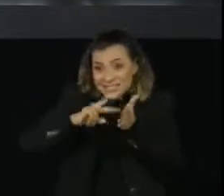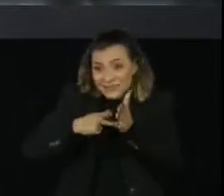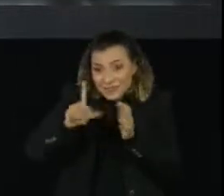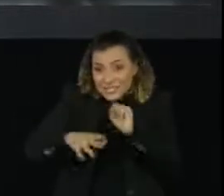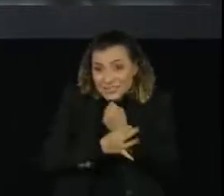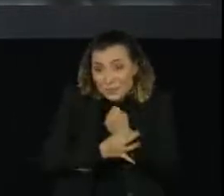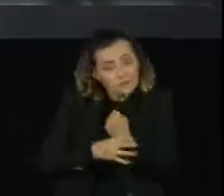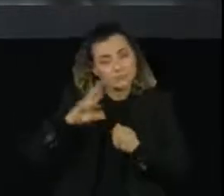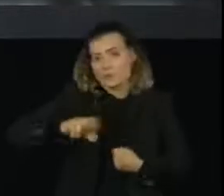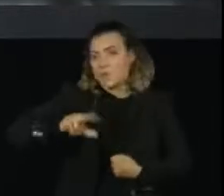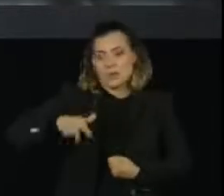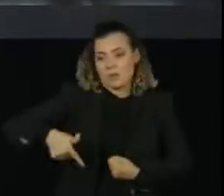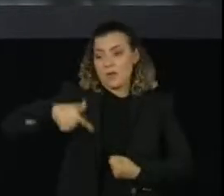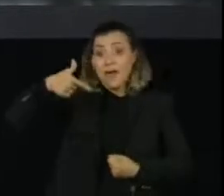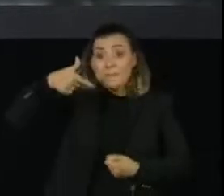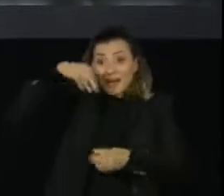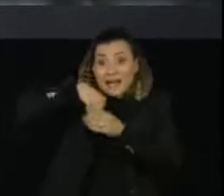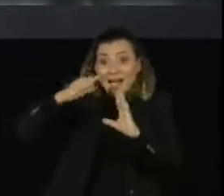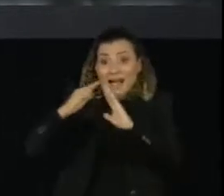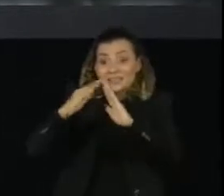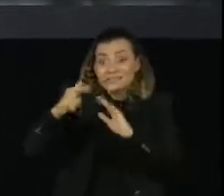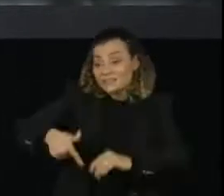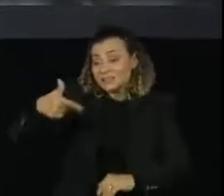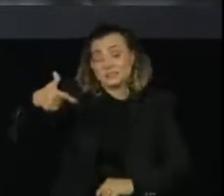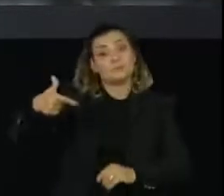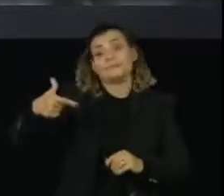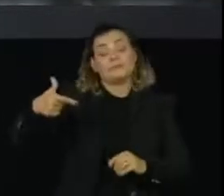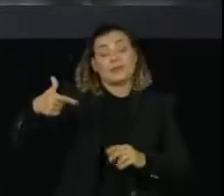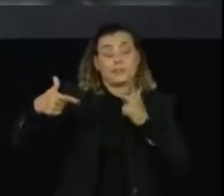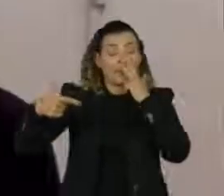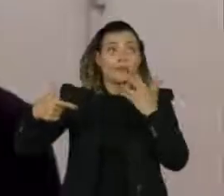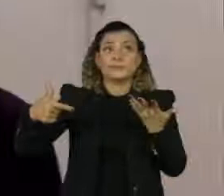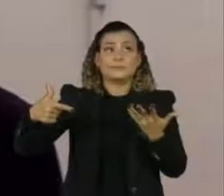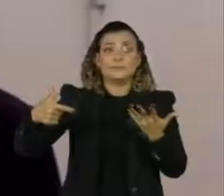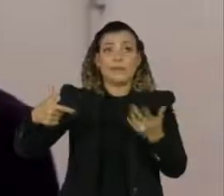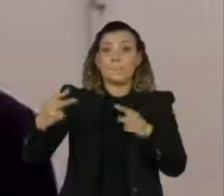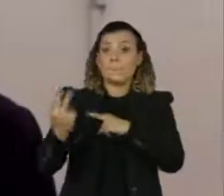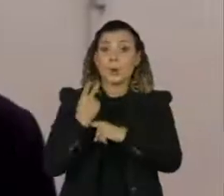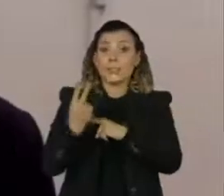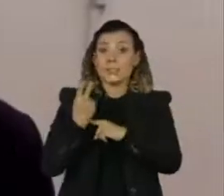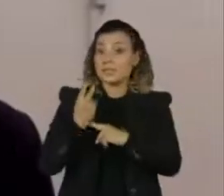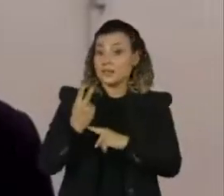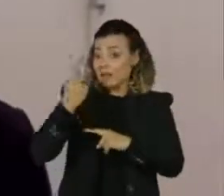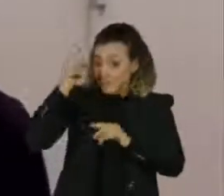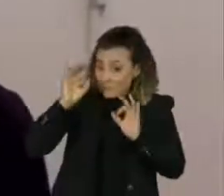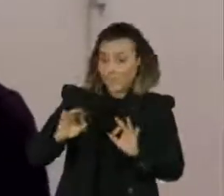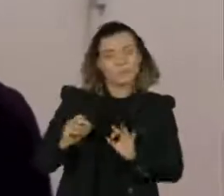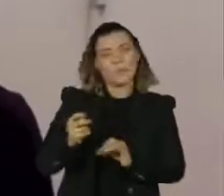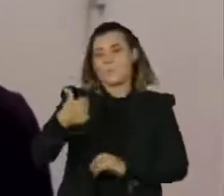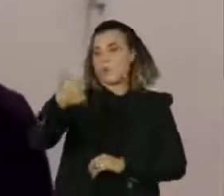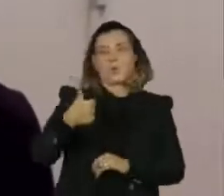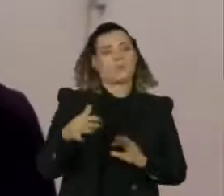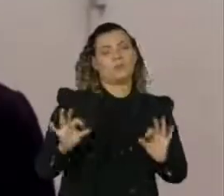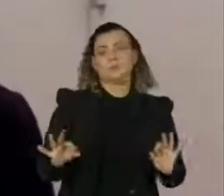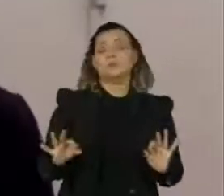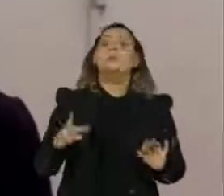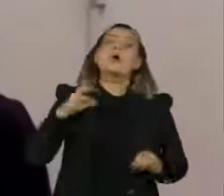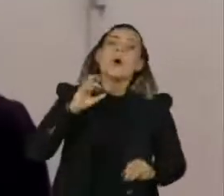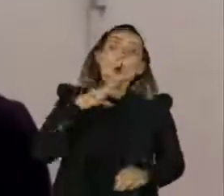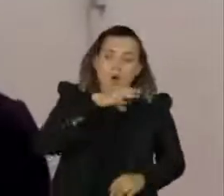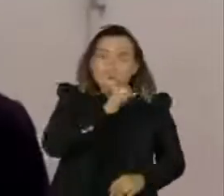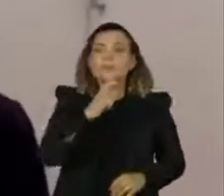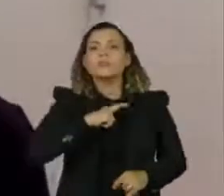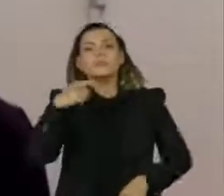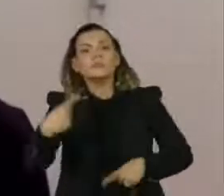ela muito dificilmente consegue efetivamente ser usada em legítima defesa, né? É claro que vai ter um debate em